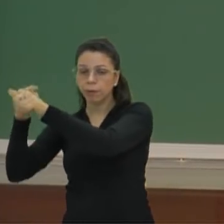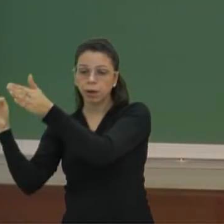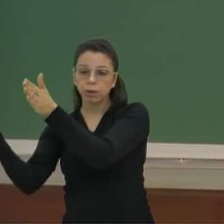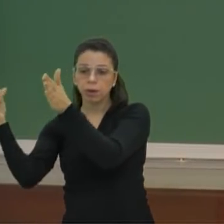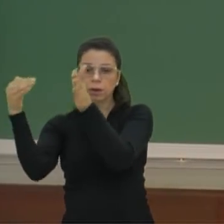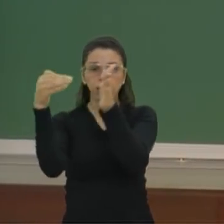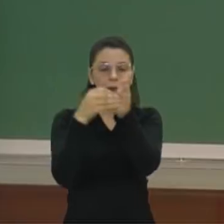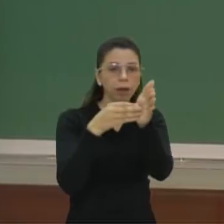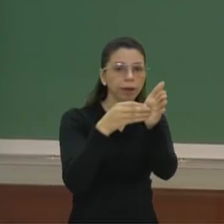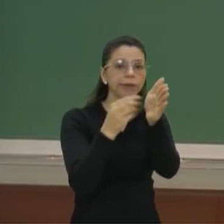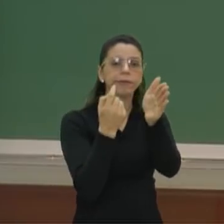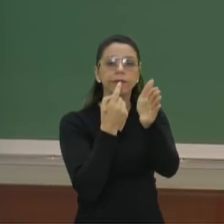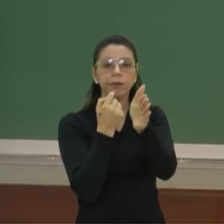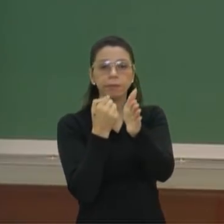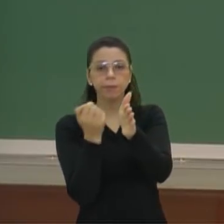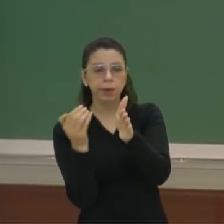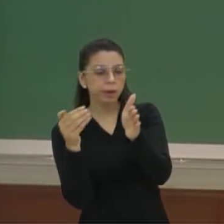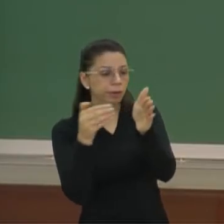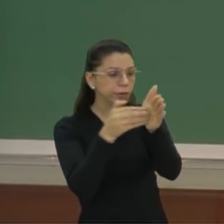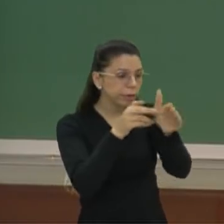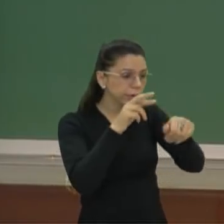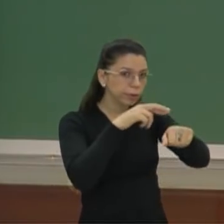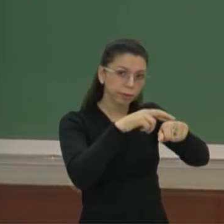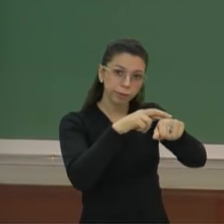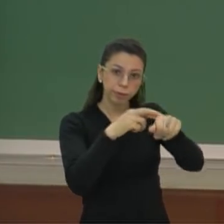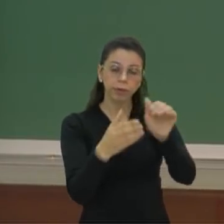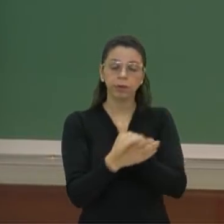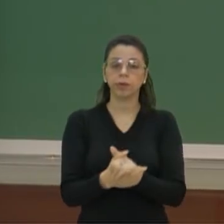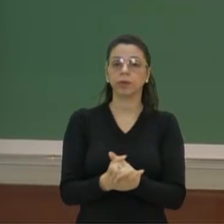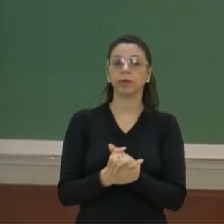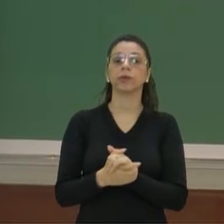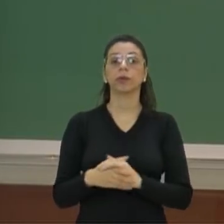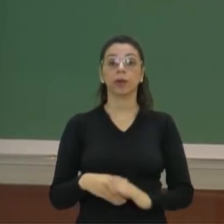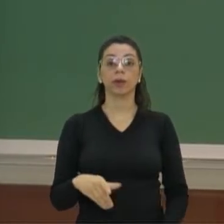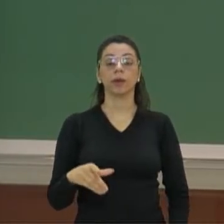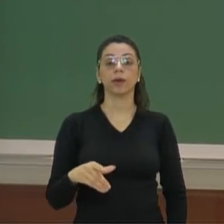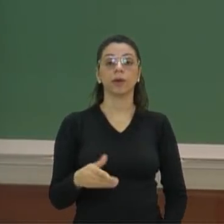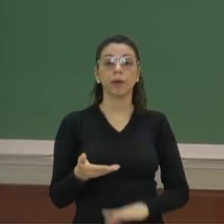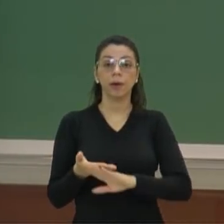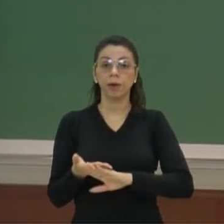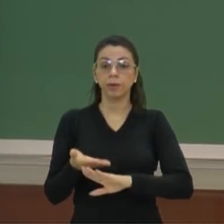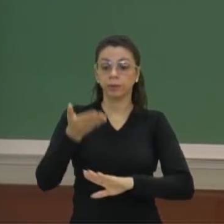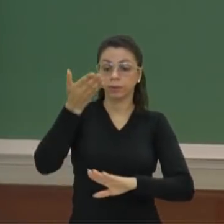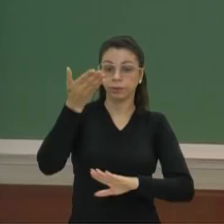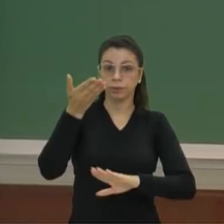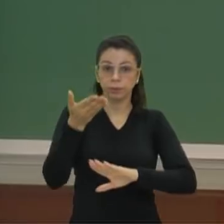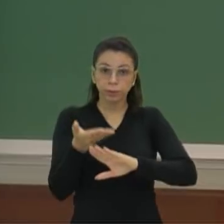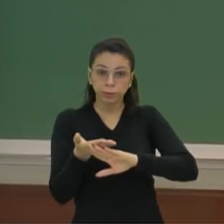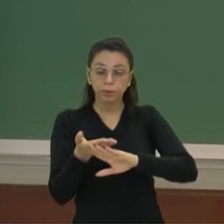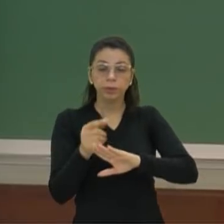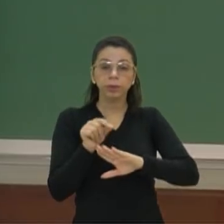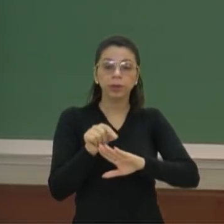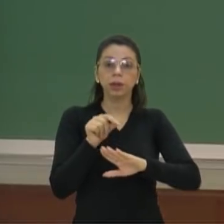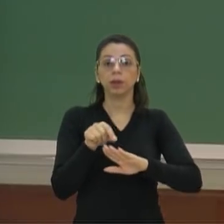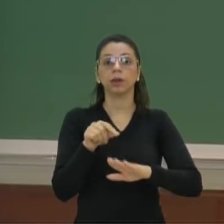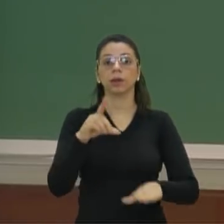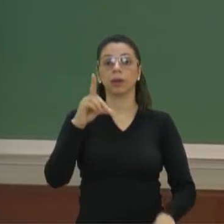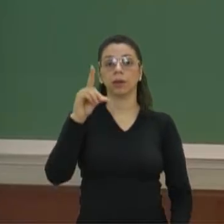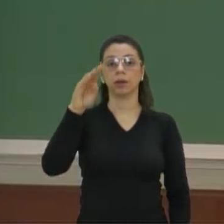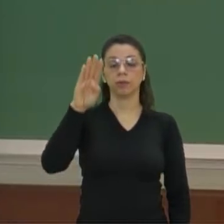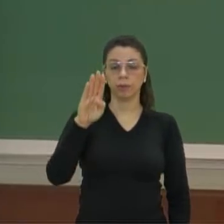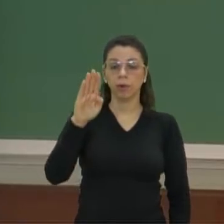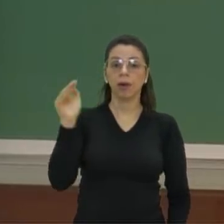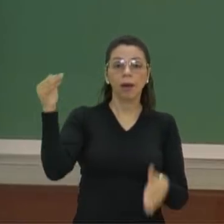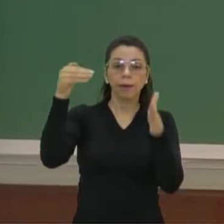para o roxo com o nível de decibel, que é a unidade de medida da intensidade sonora. Eu falei que até os 75 decibéis